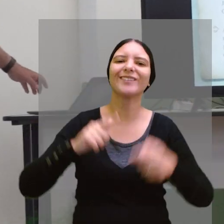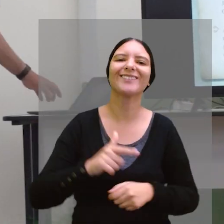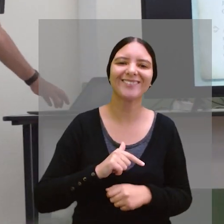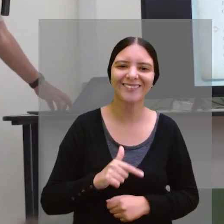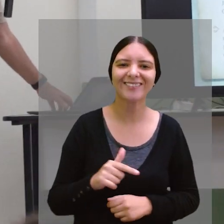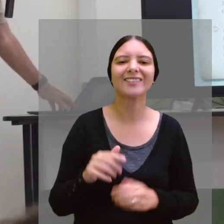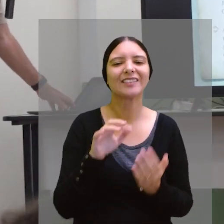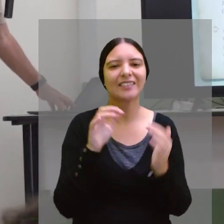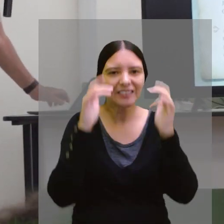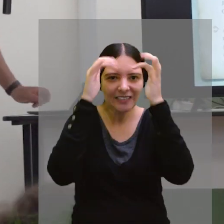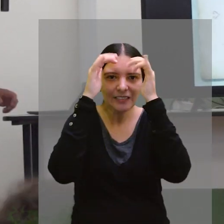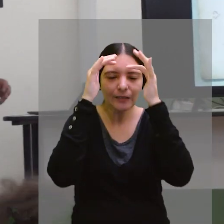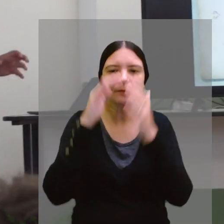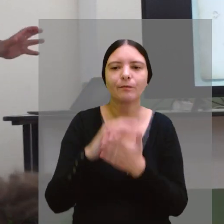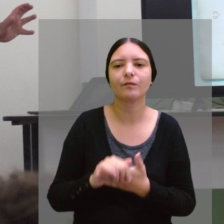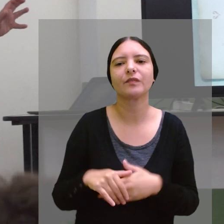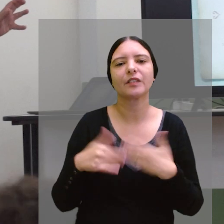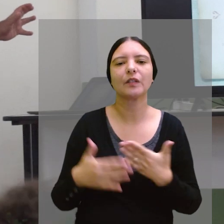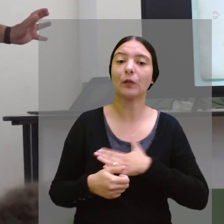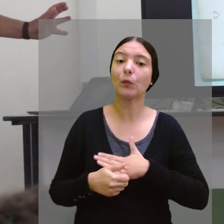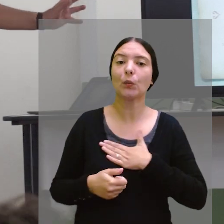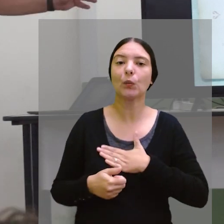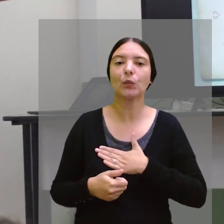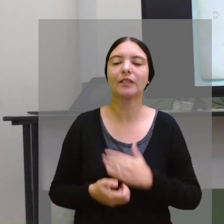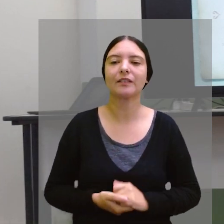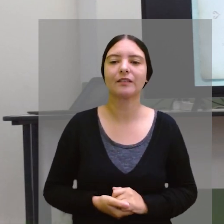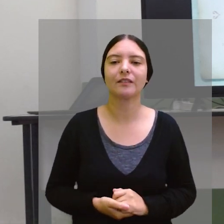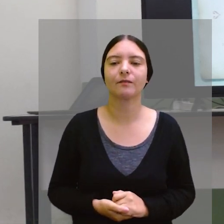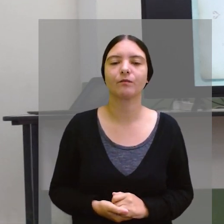cérebro e ele, então, gosta disso.